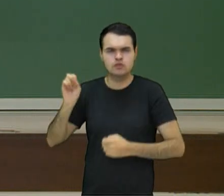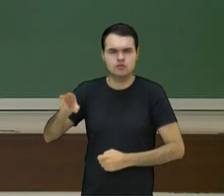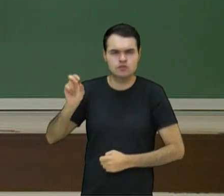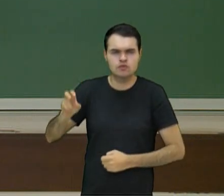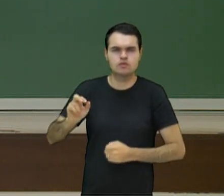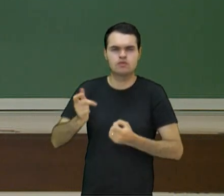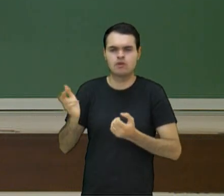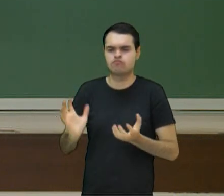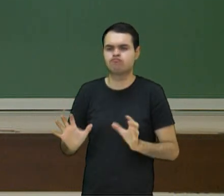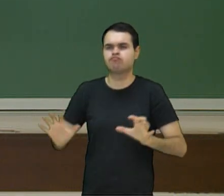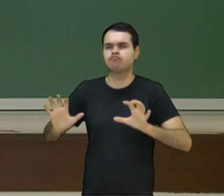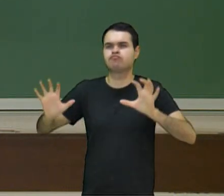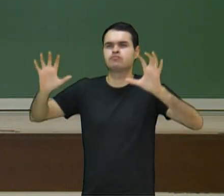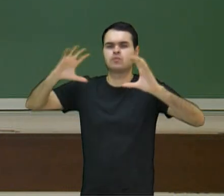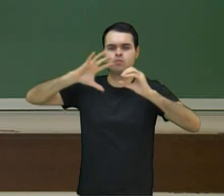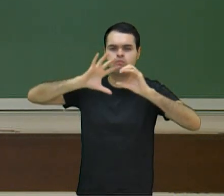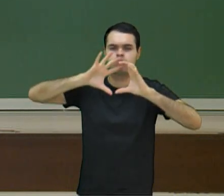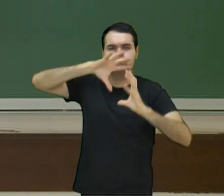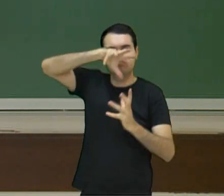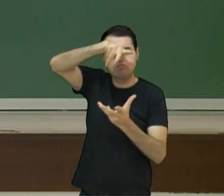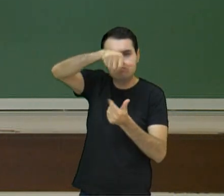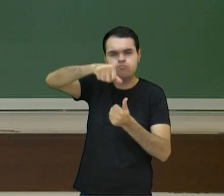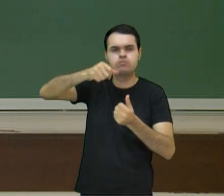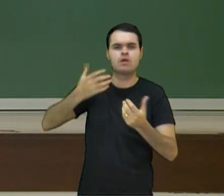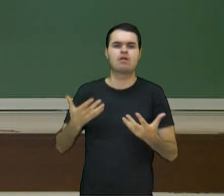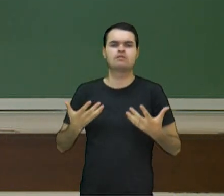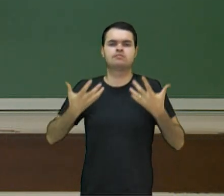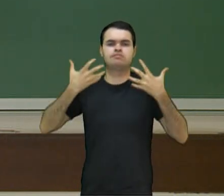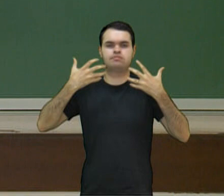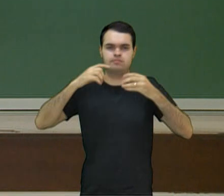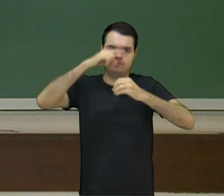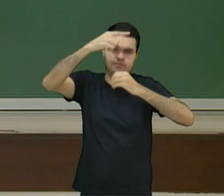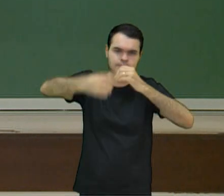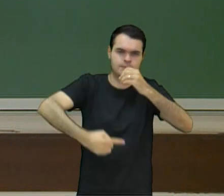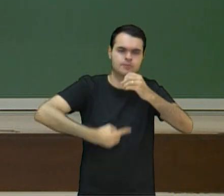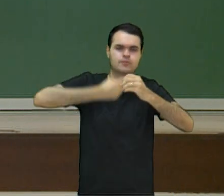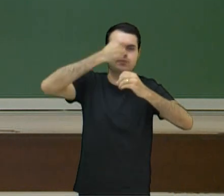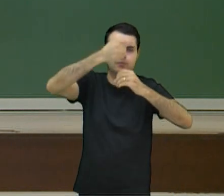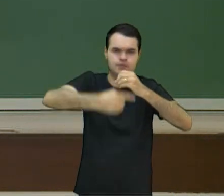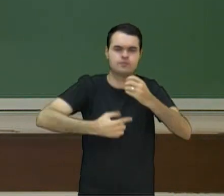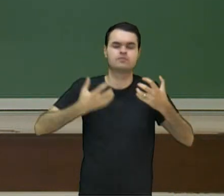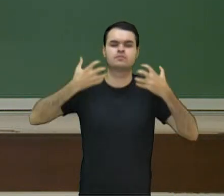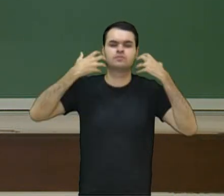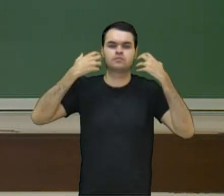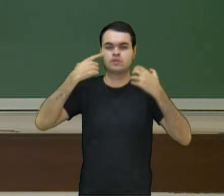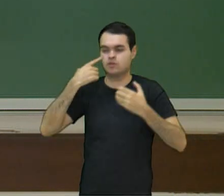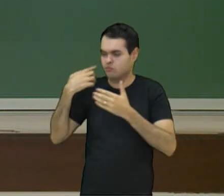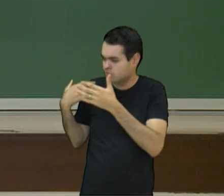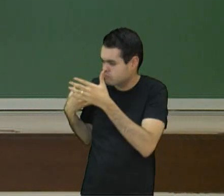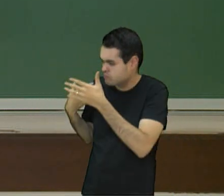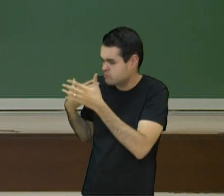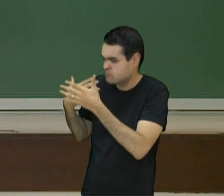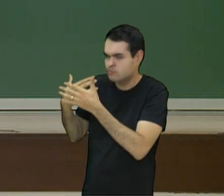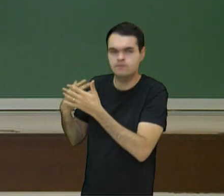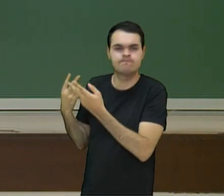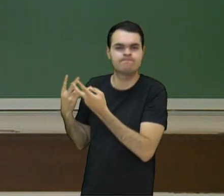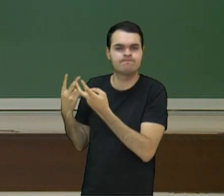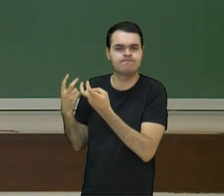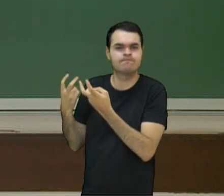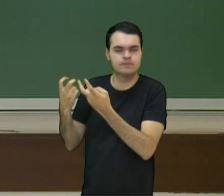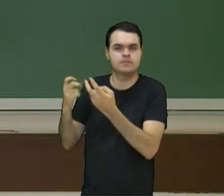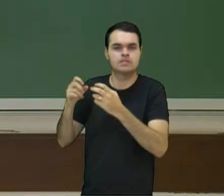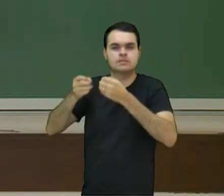um superaquecimento e a consequência desse aquecimento global, nós estamos sentindo aí ao longo dos últimos anos, que tem